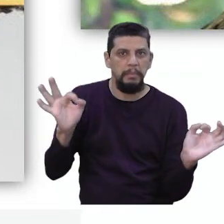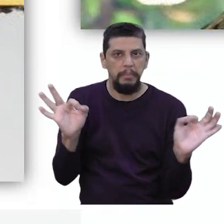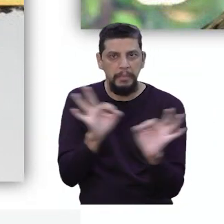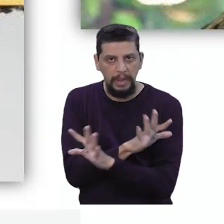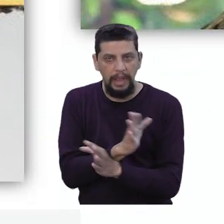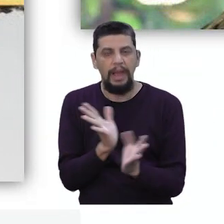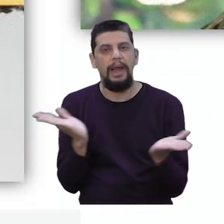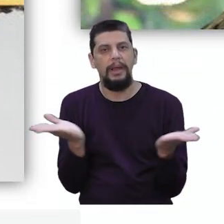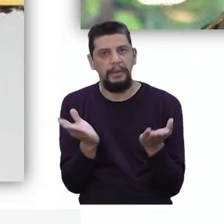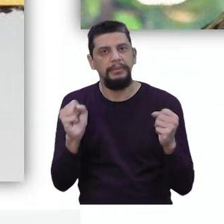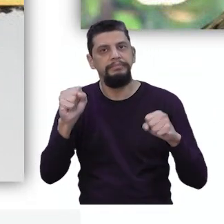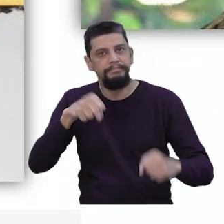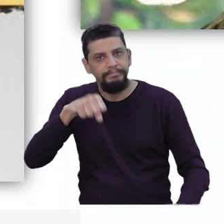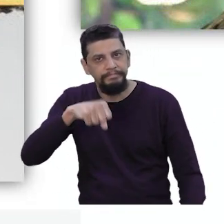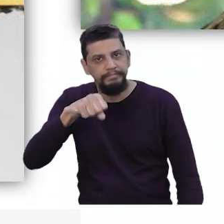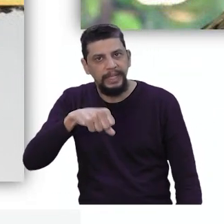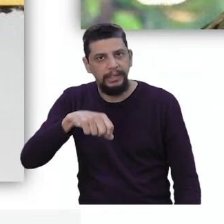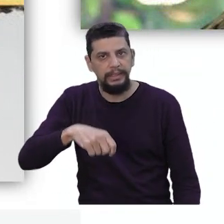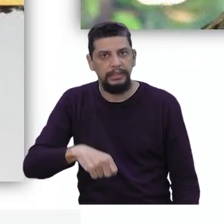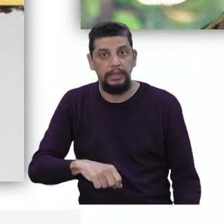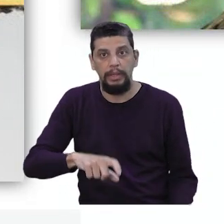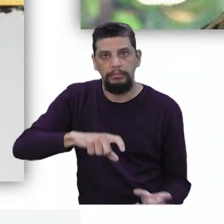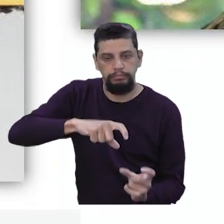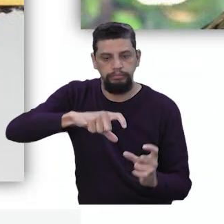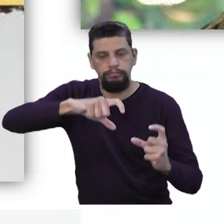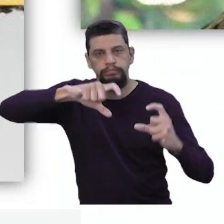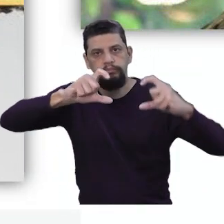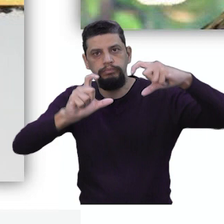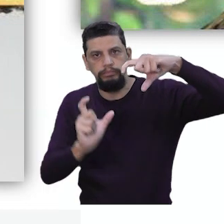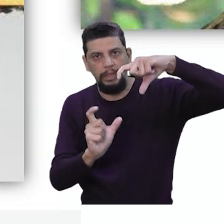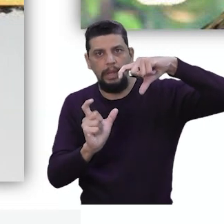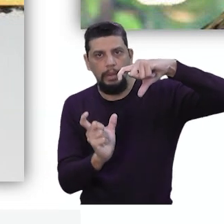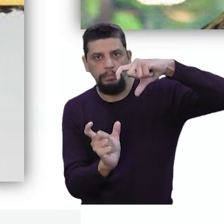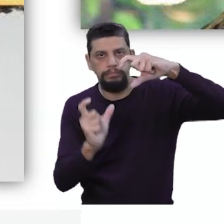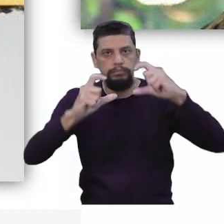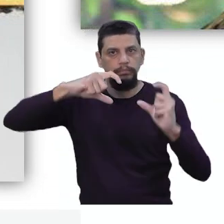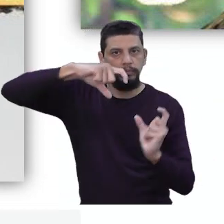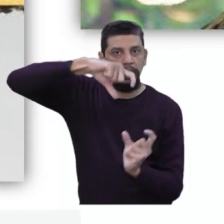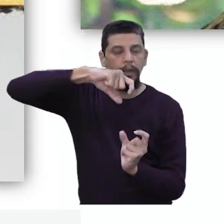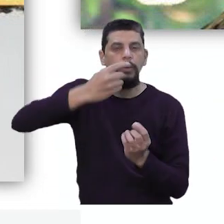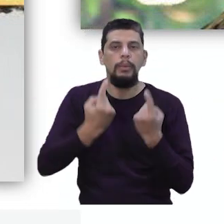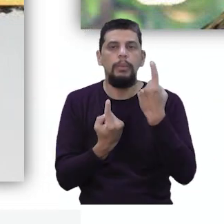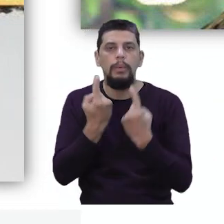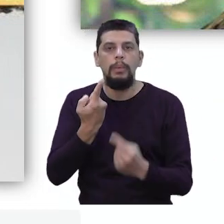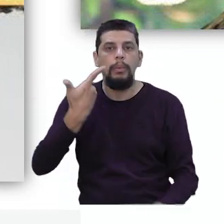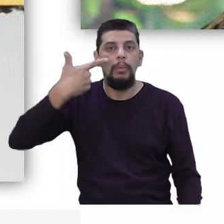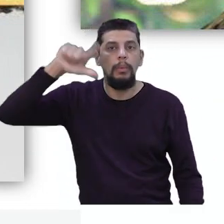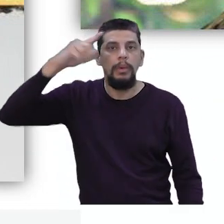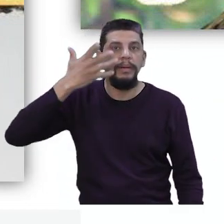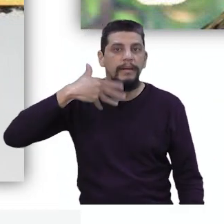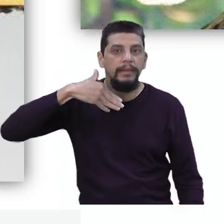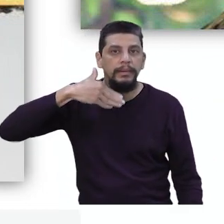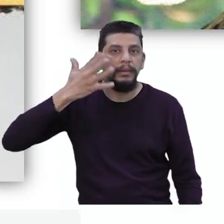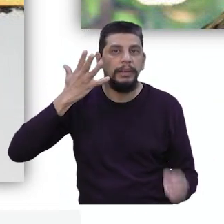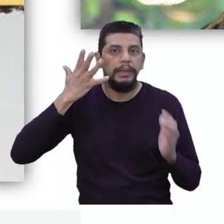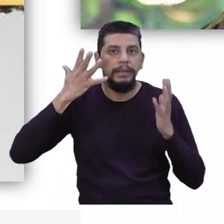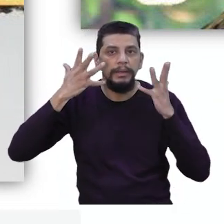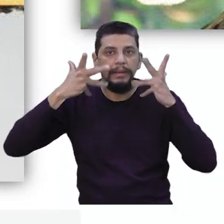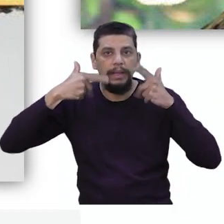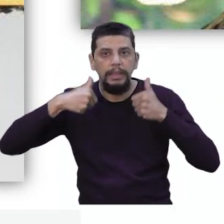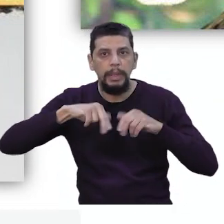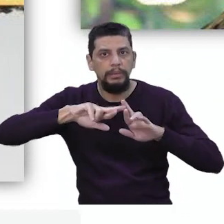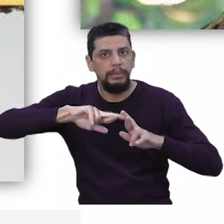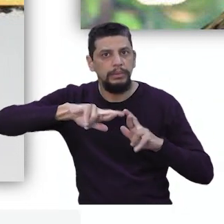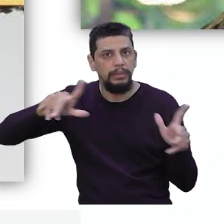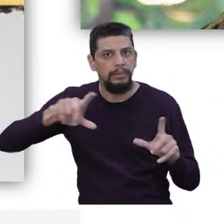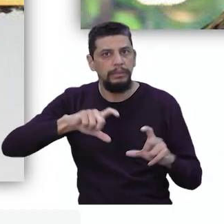Pronto, agora sim, ela não está mais de ponta cabeça. Qual é o outro animal que também está ao